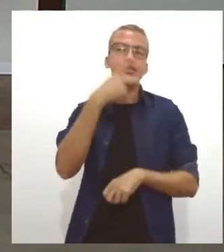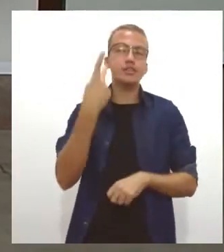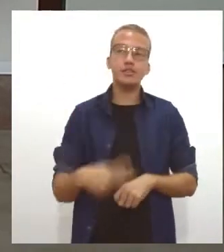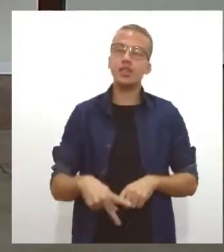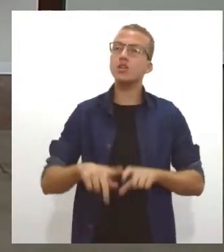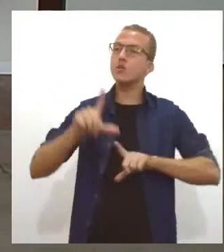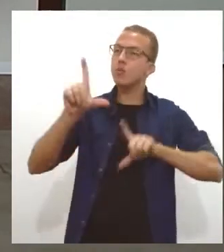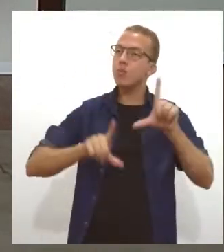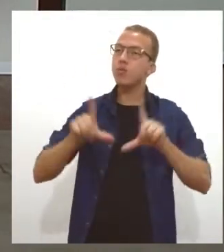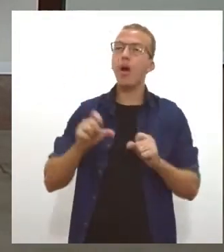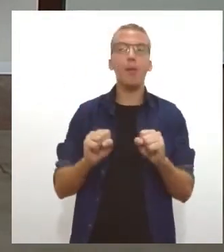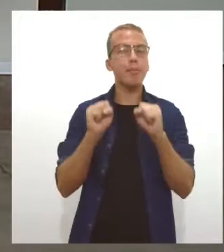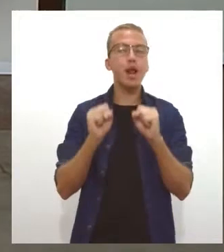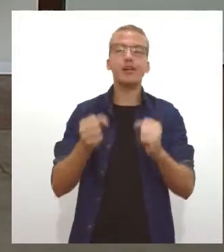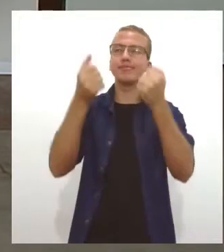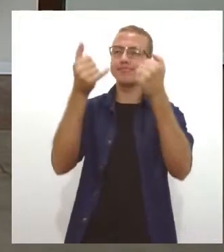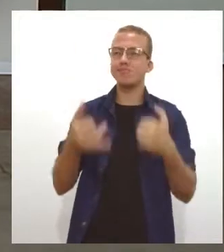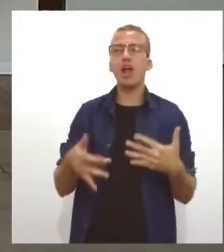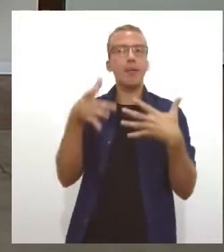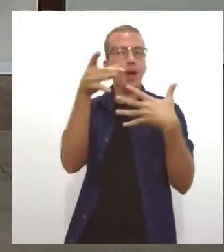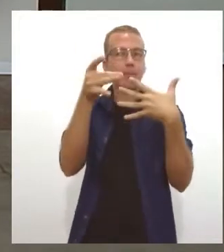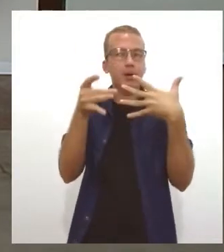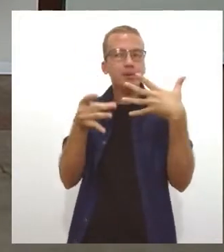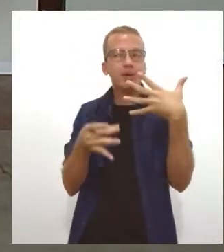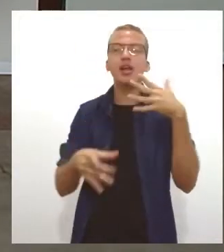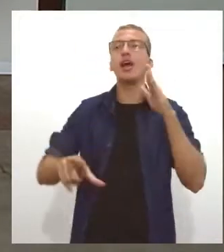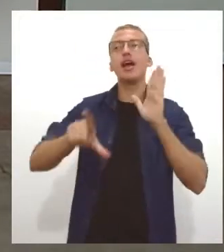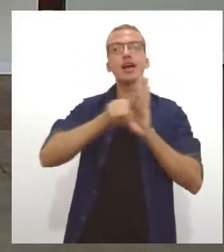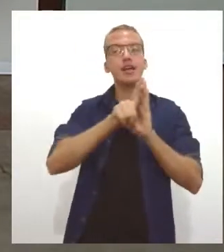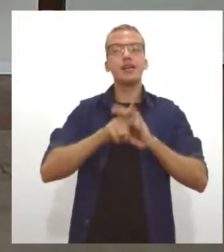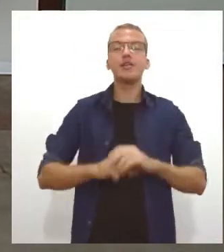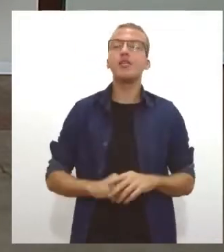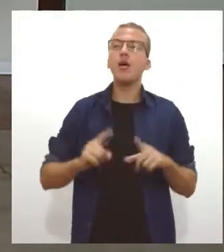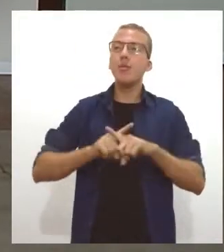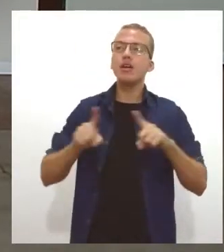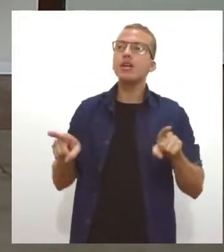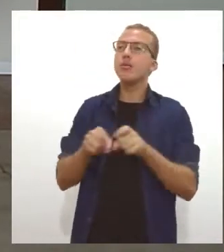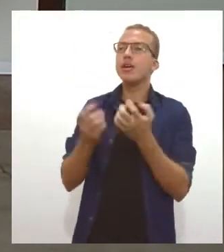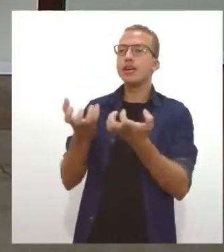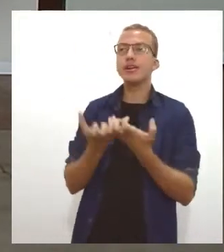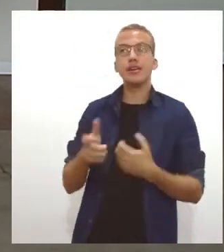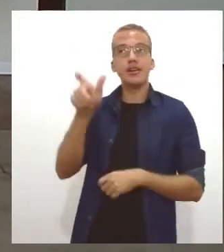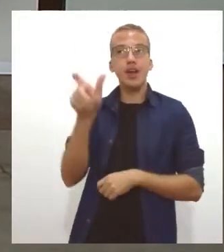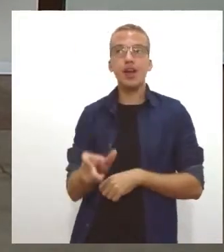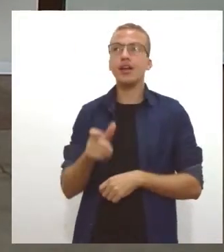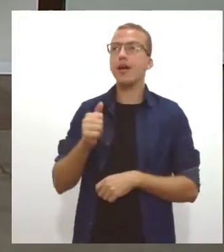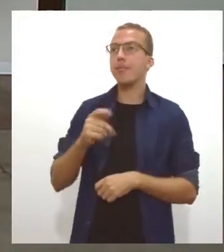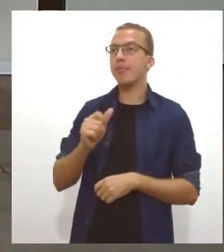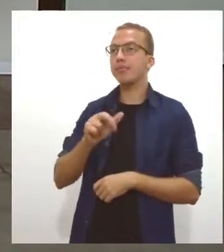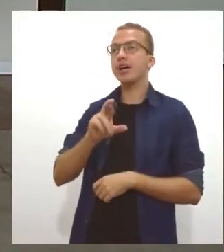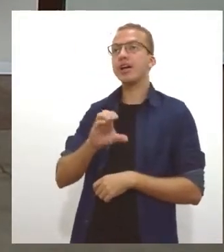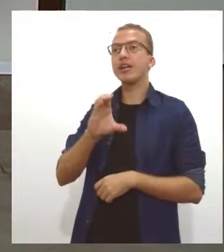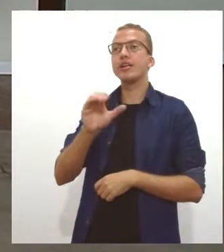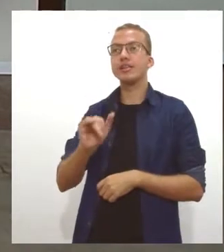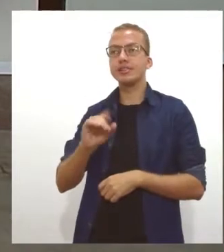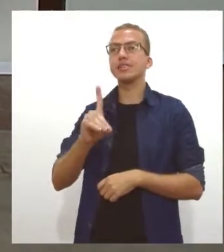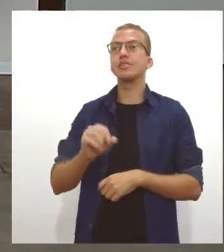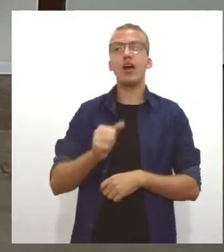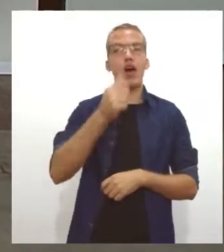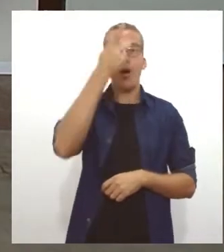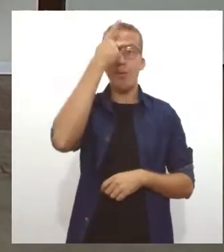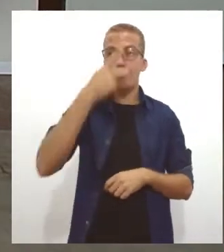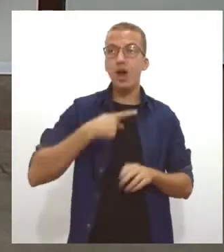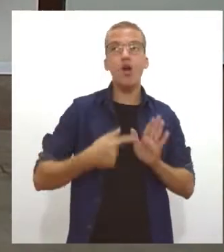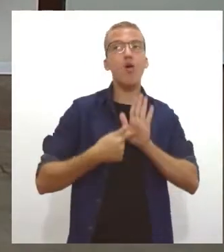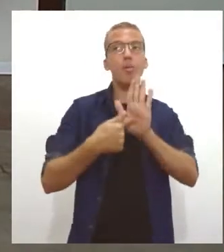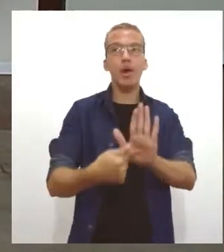Vamos destrinchar um pouquinho mais a lei, mas eu queria também que a Aparecida se apresentasse. Seja bem-vinda, Aparecida.